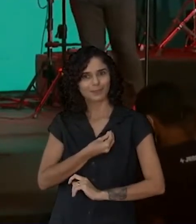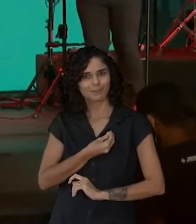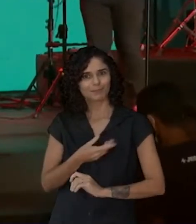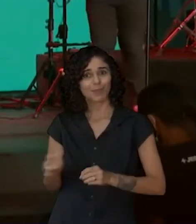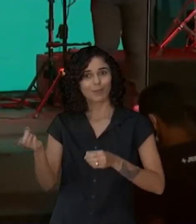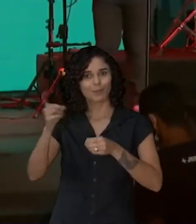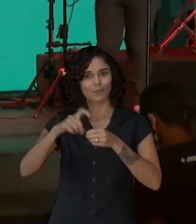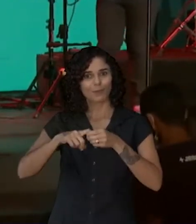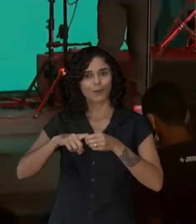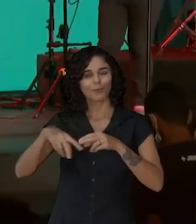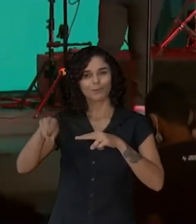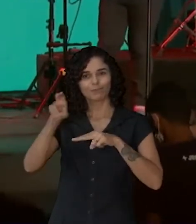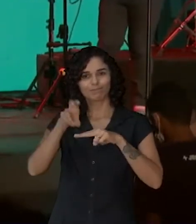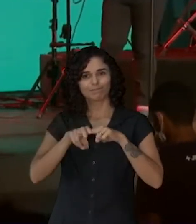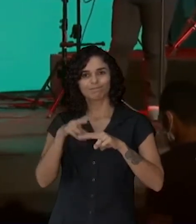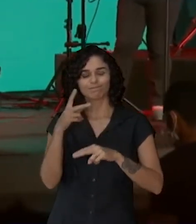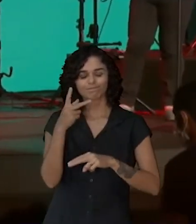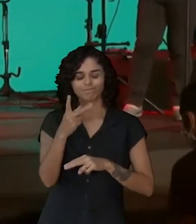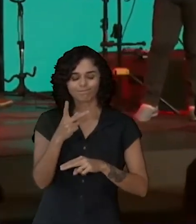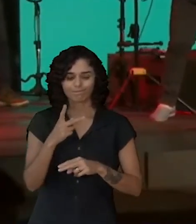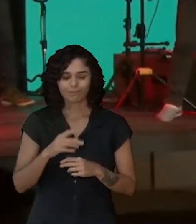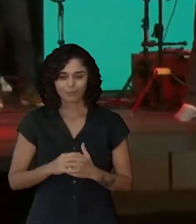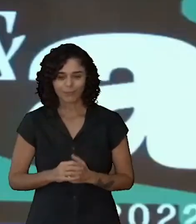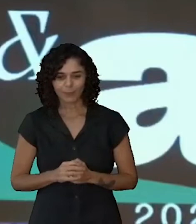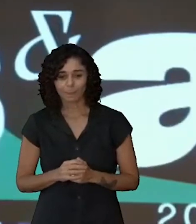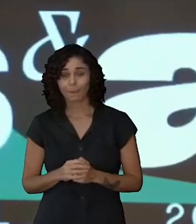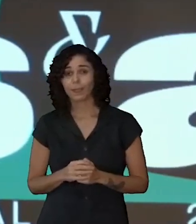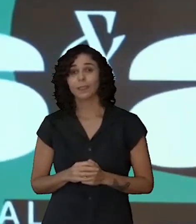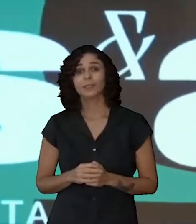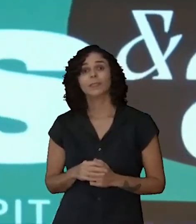ouviu. E a minha última oração.